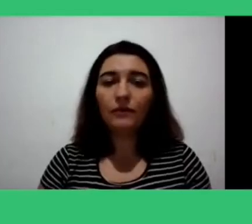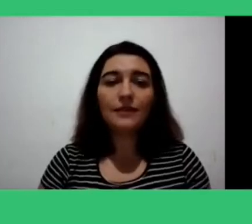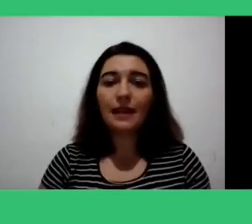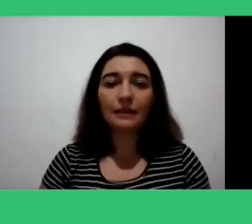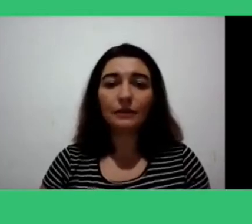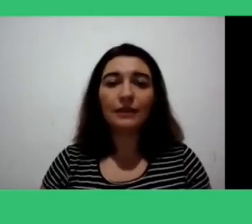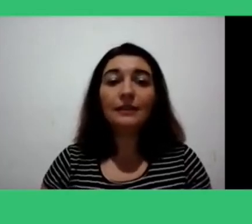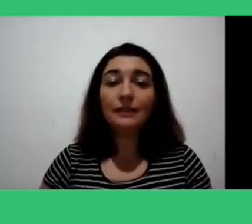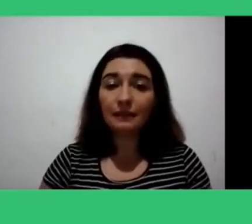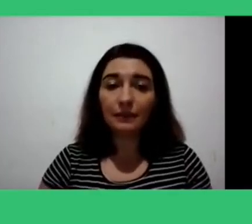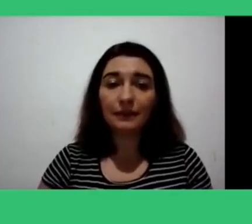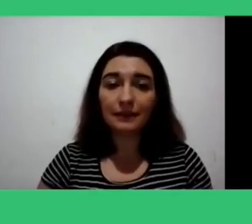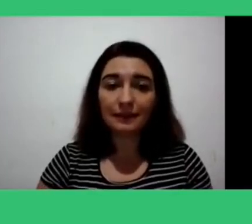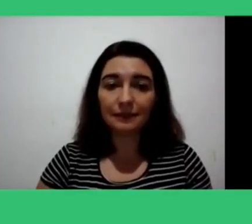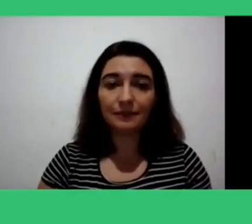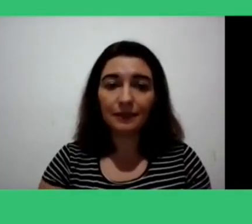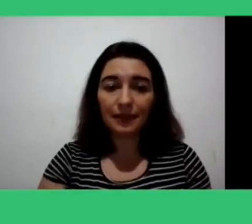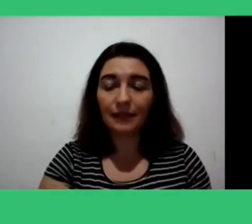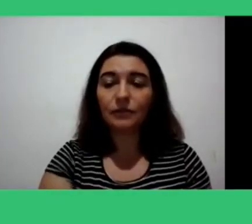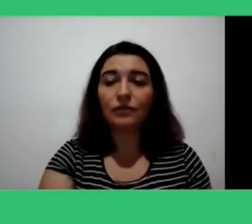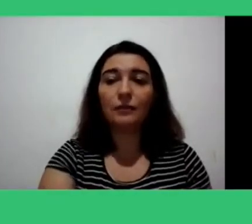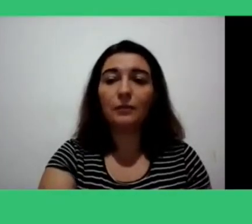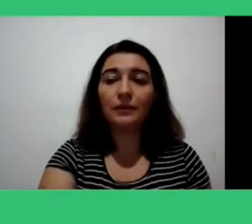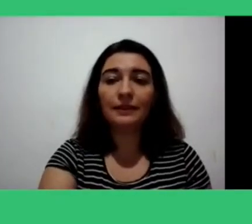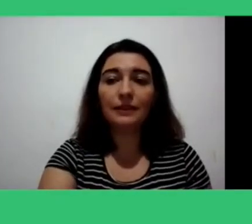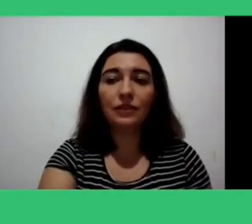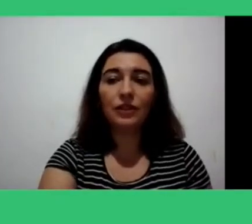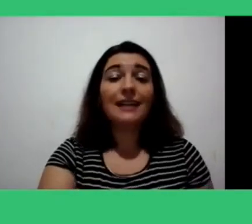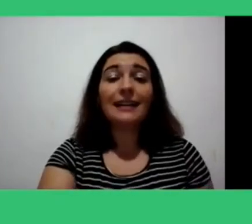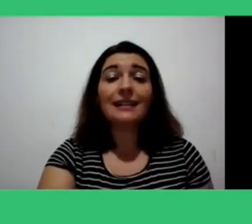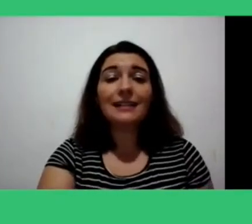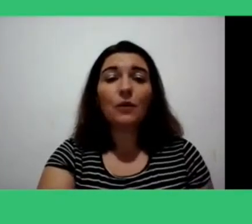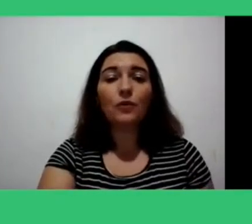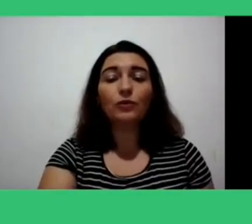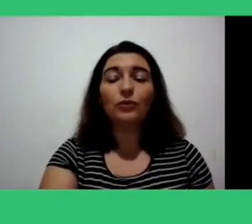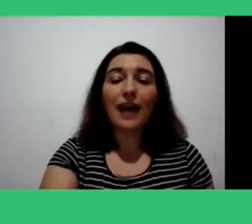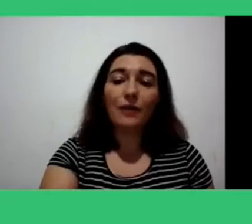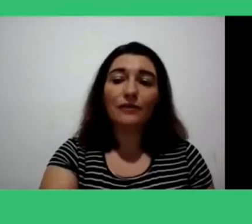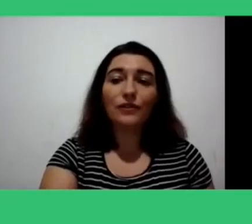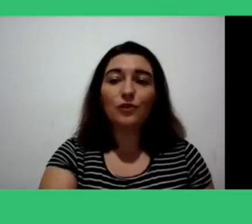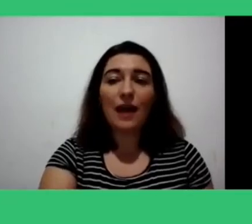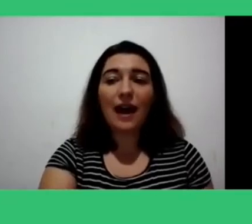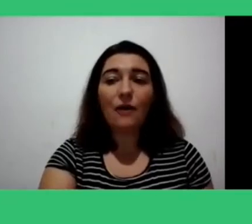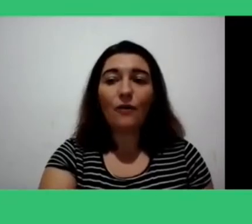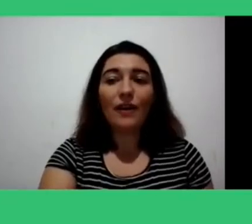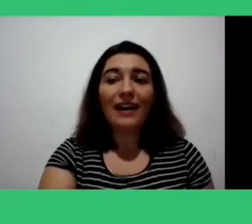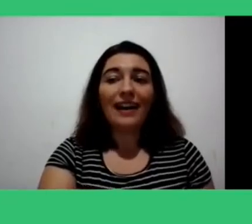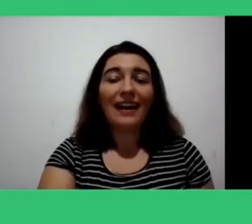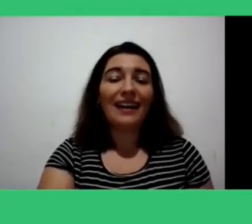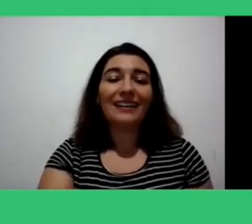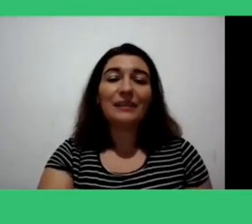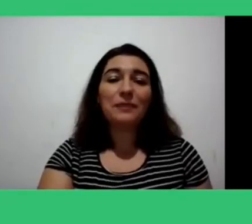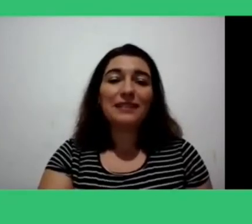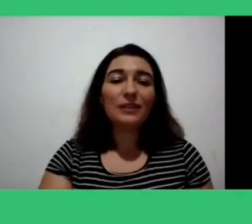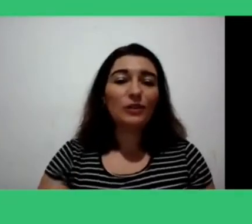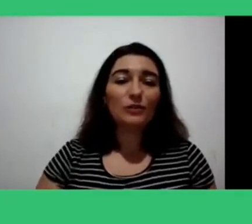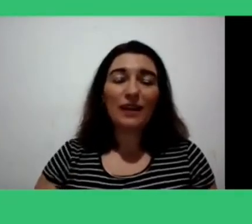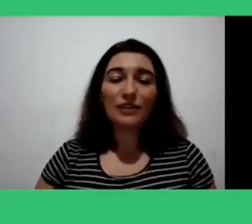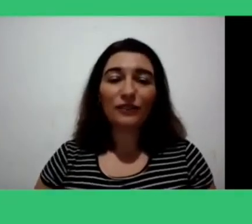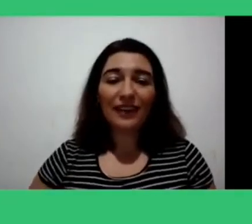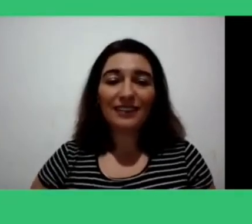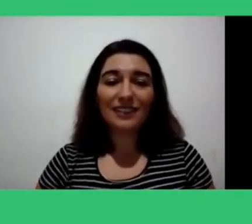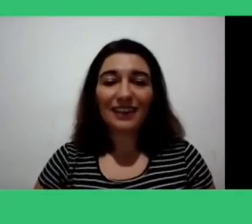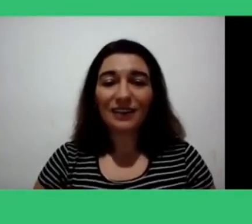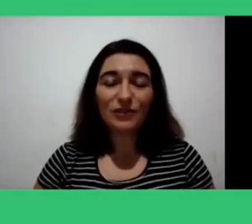e conversado em Libras, certo? Isso é importante. E a questão cultural e visual, ela está presente nos